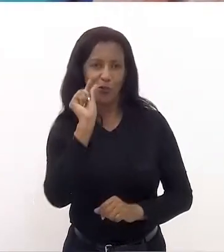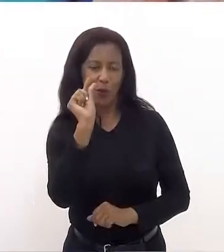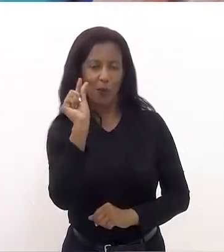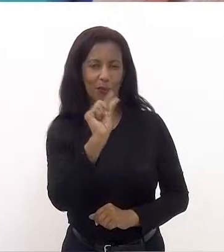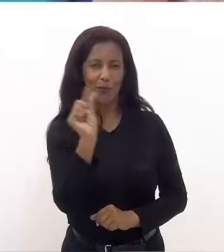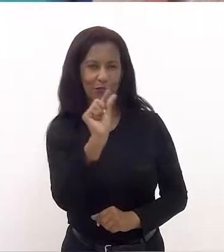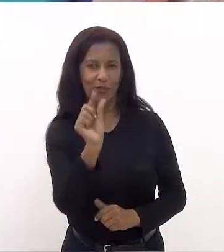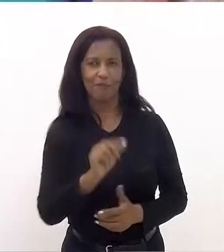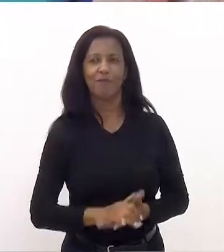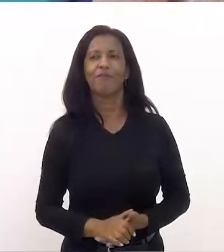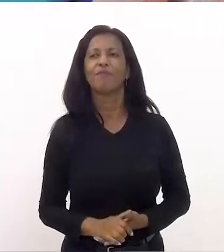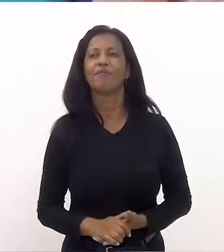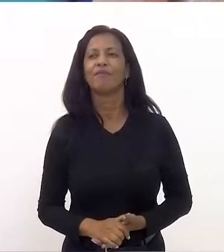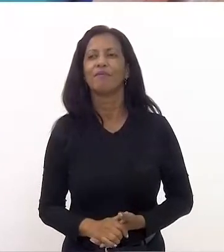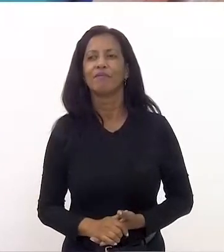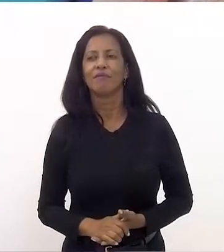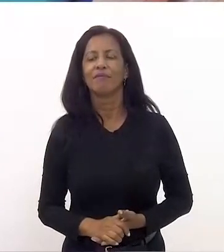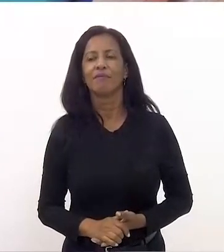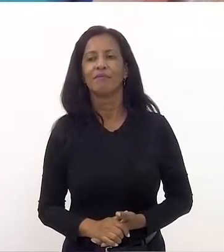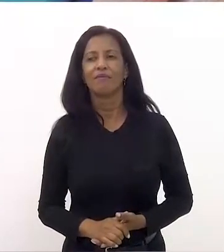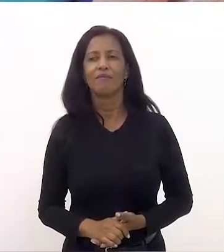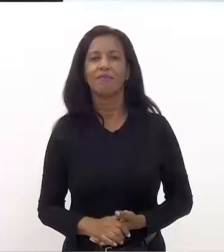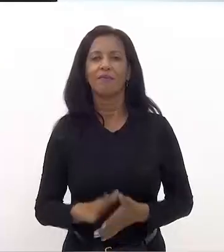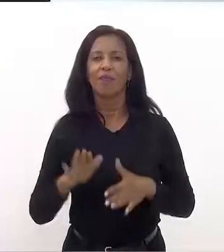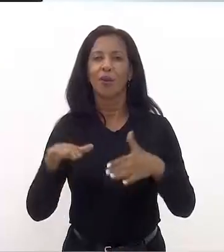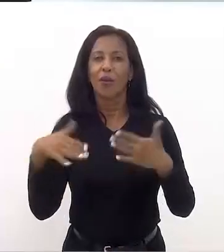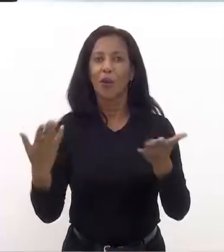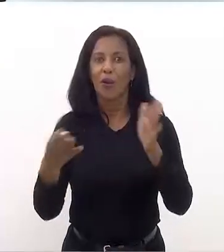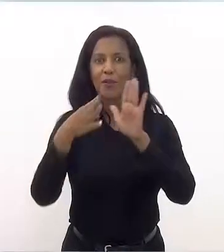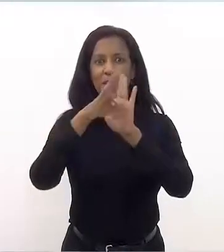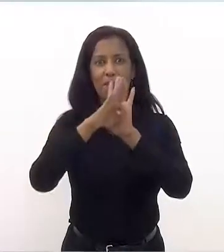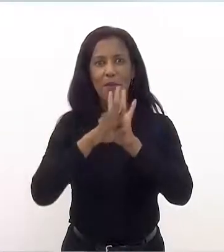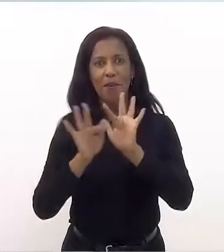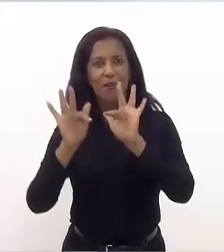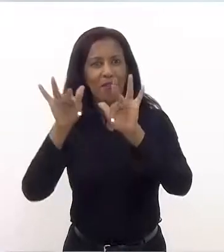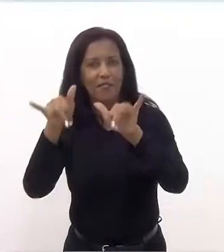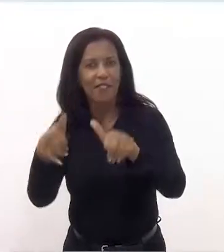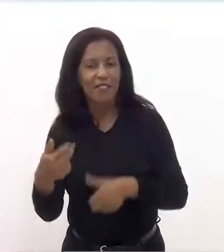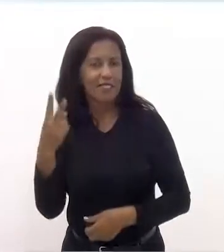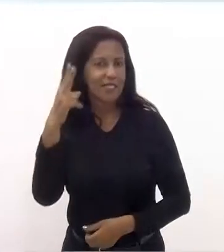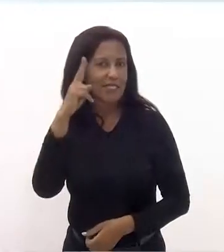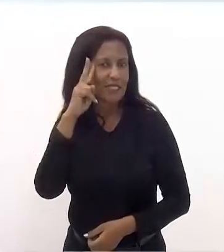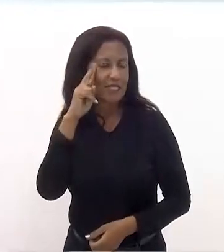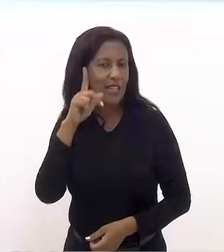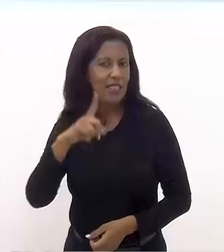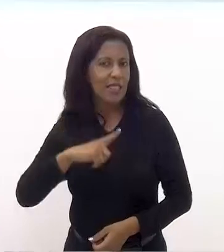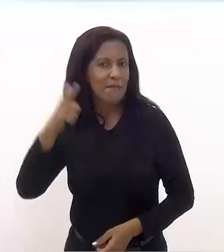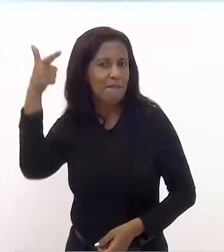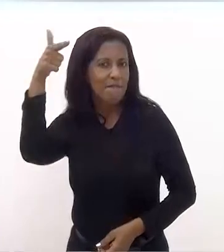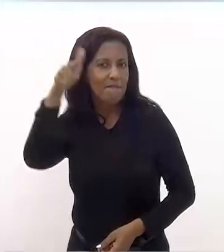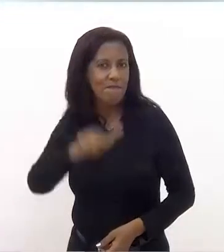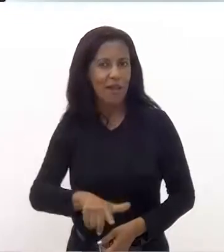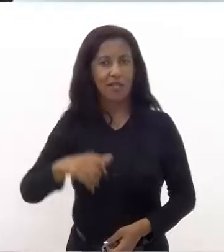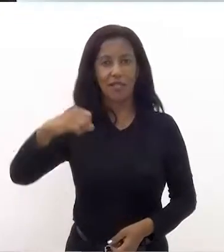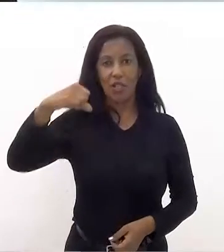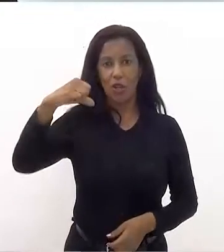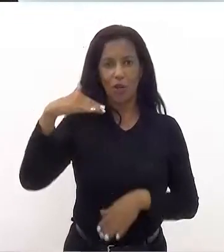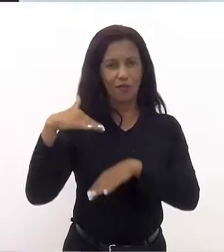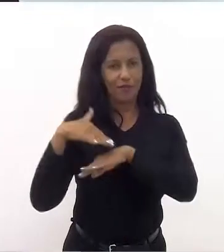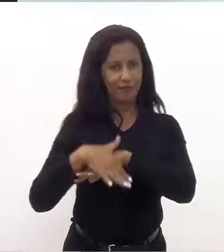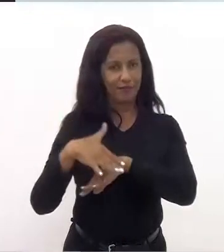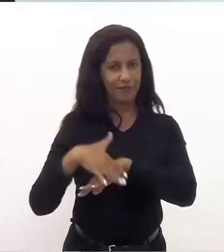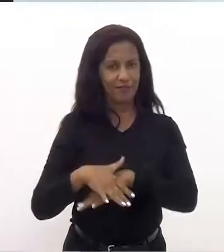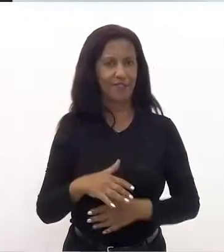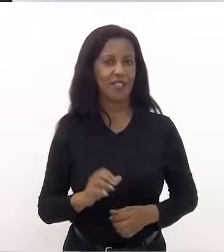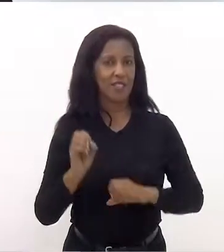para conversar com você. Só um segundinho, tá bom? Nosso programa fica por aqui. Na segunda-feira que vem tem muito mais